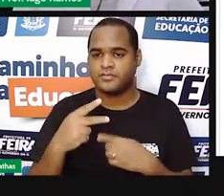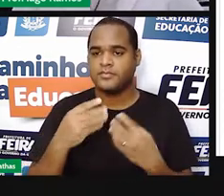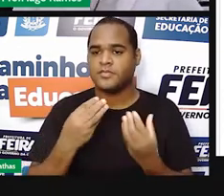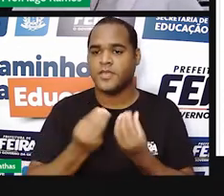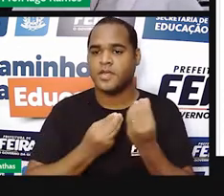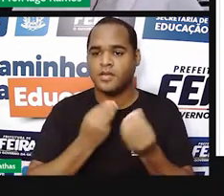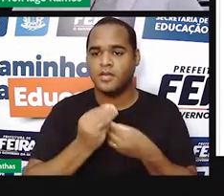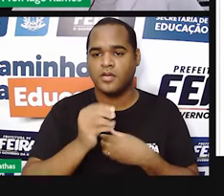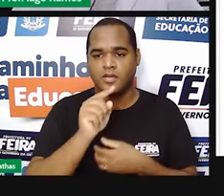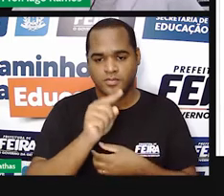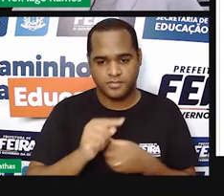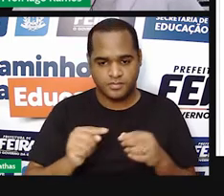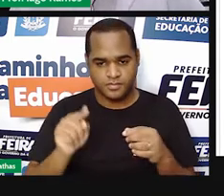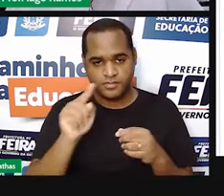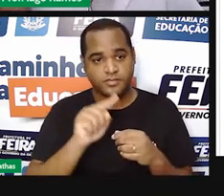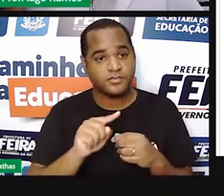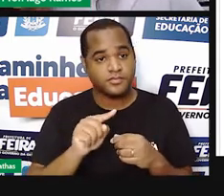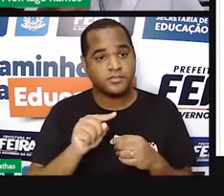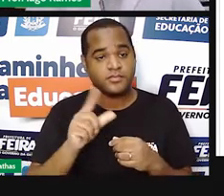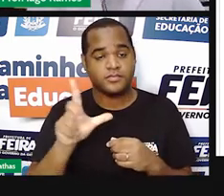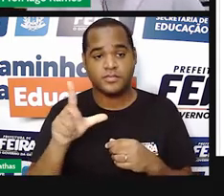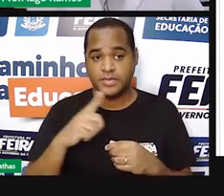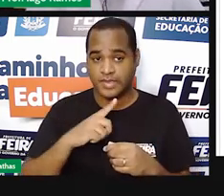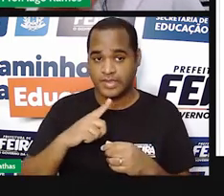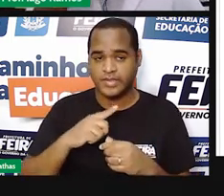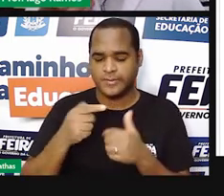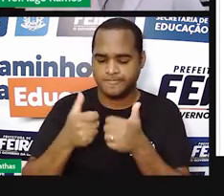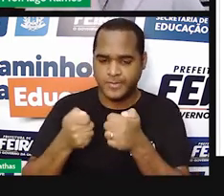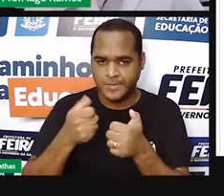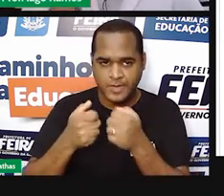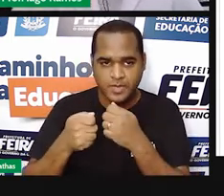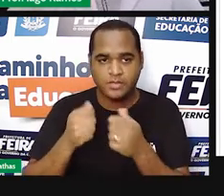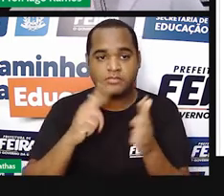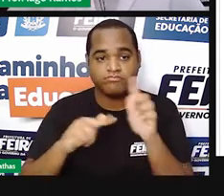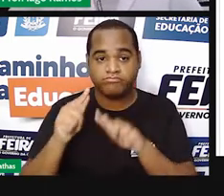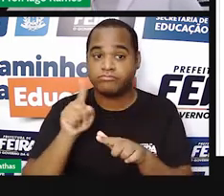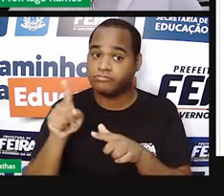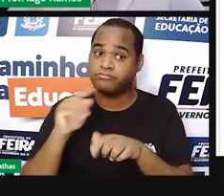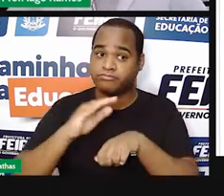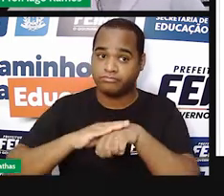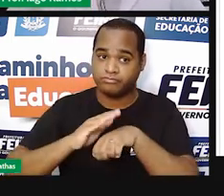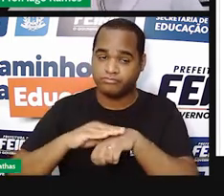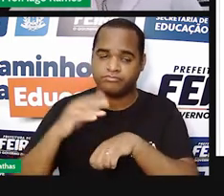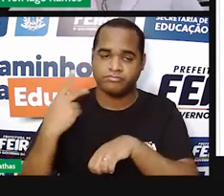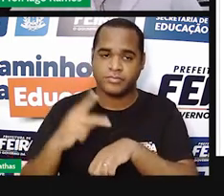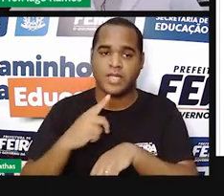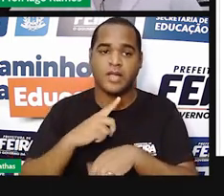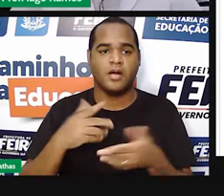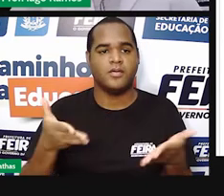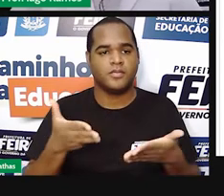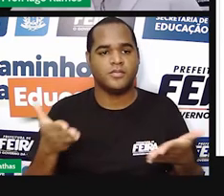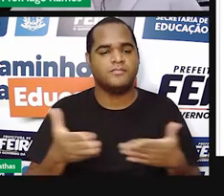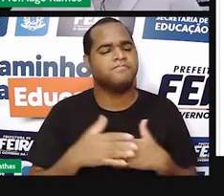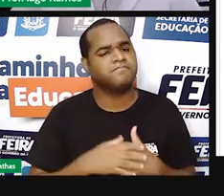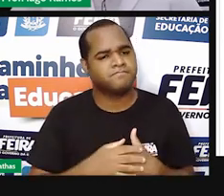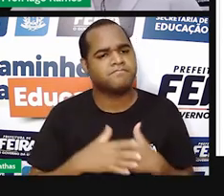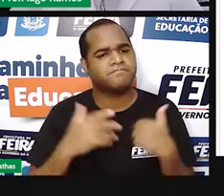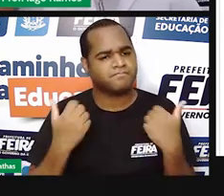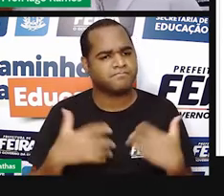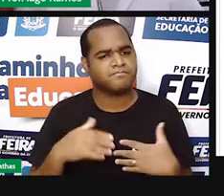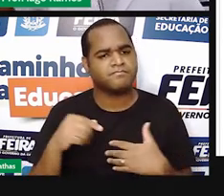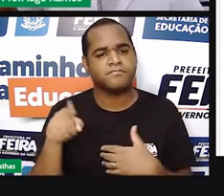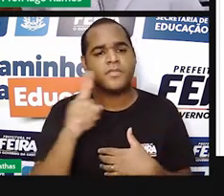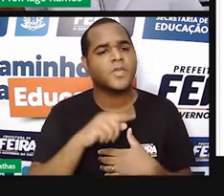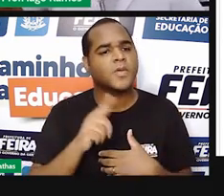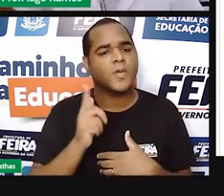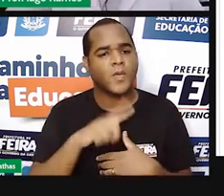o jogador que utiliza o círculos é ele quem vai jogar agora certo então para garantir a Vitória